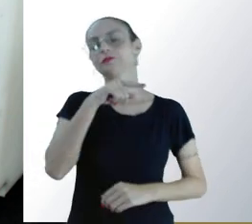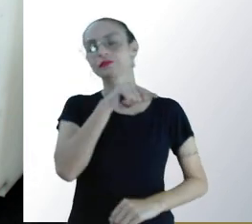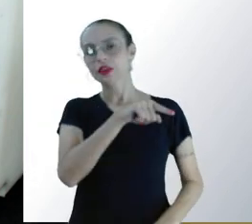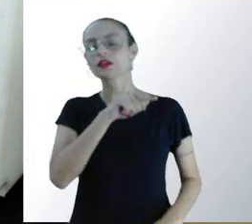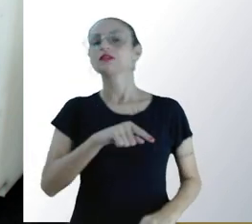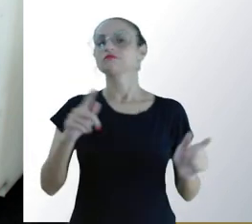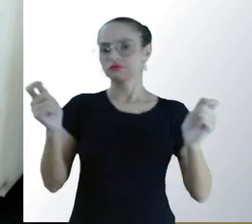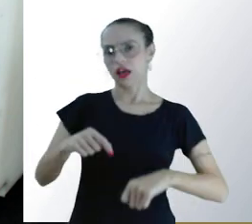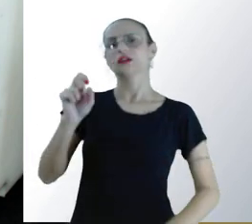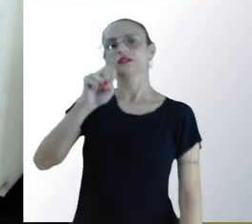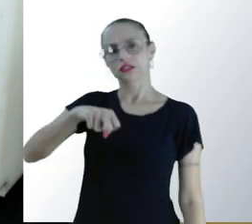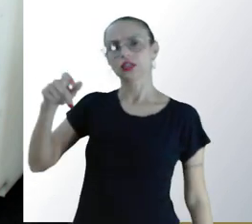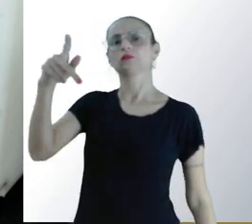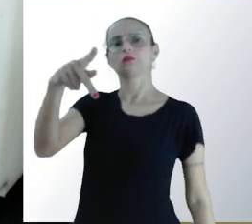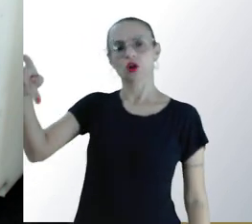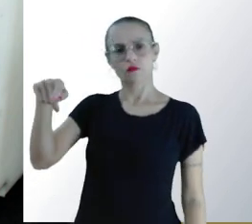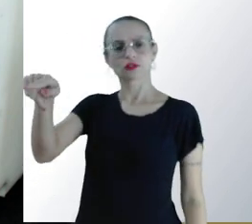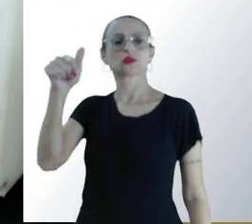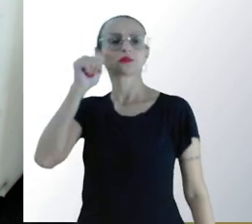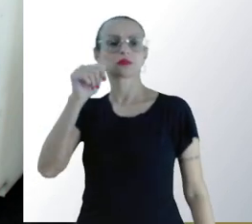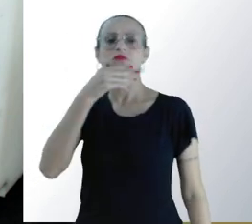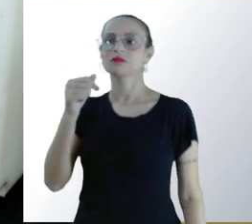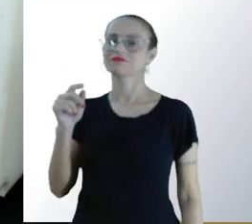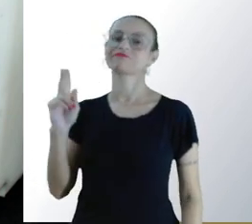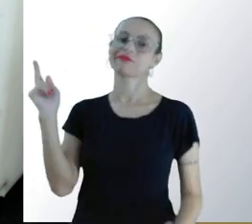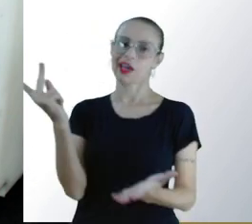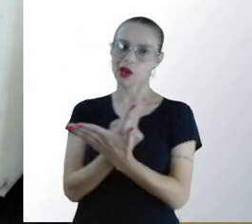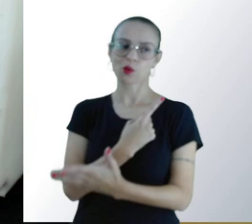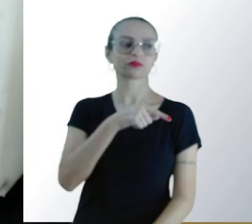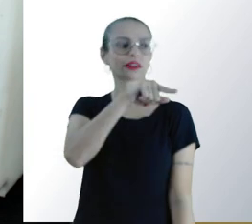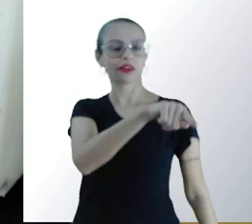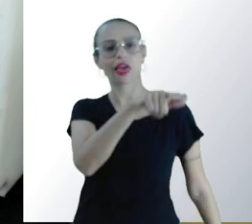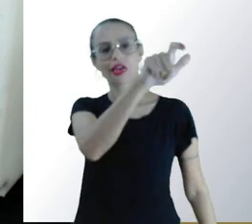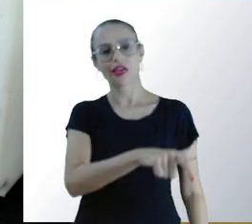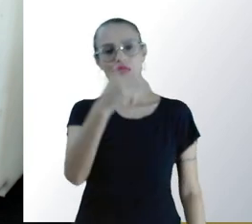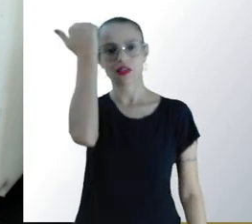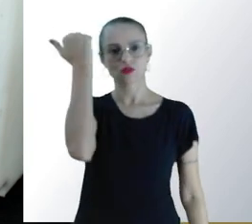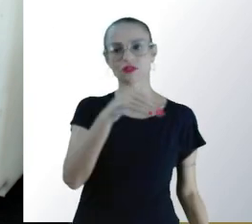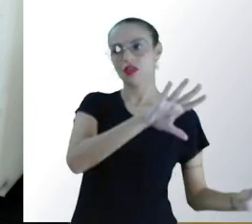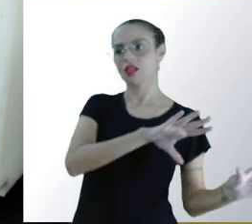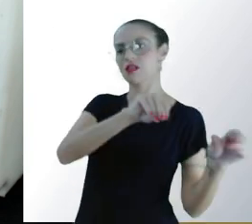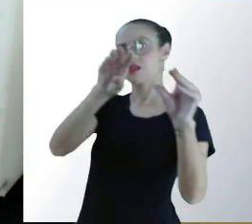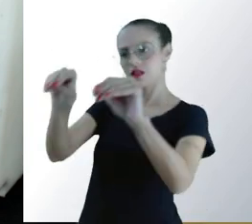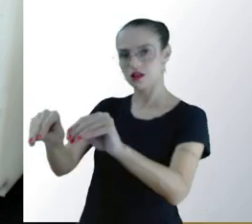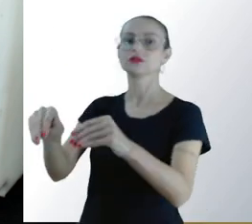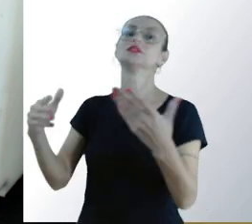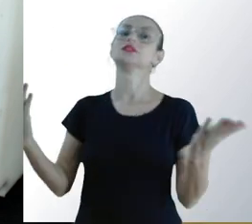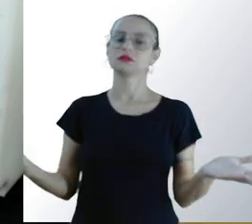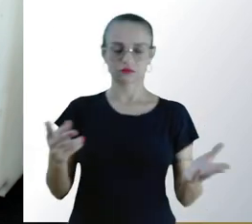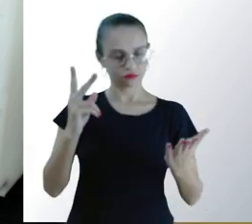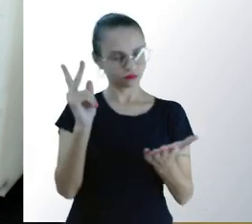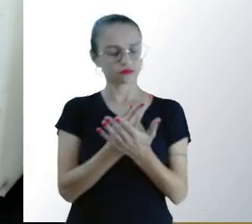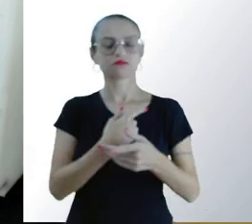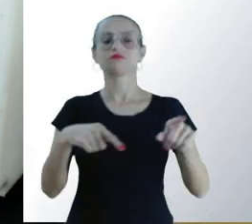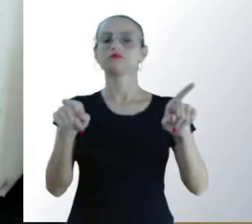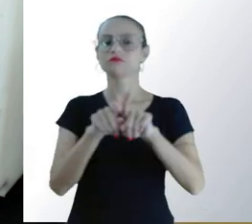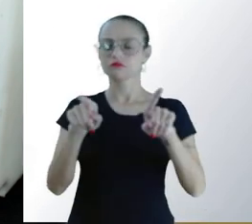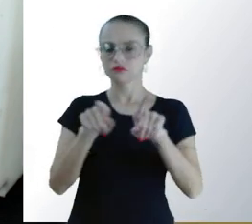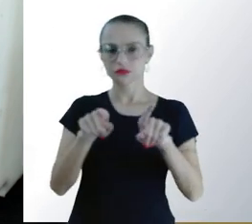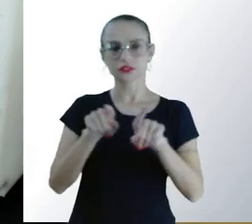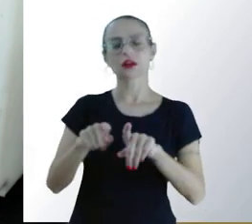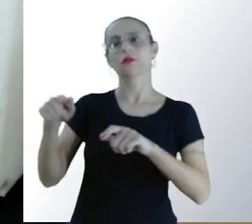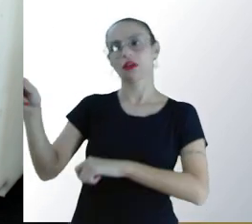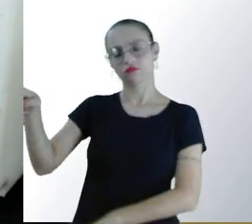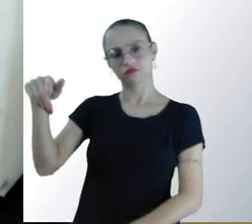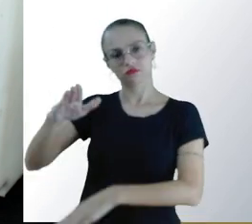do professor ou da professora vir a ser vítima de um ato, desse ato infracional. Aí, da mesma forma, levar o conhecimento da